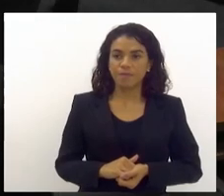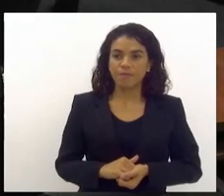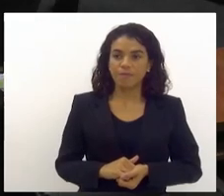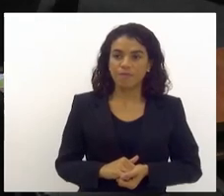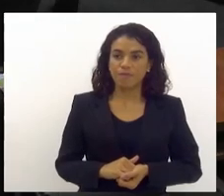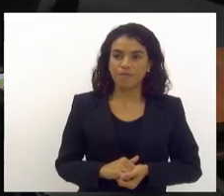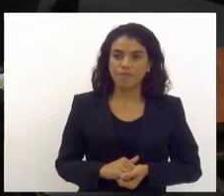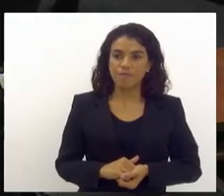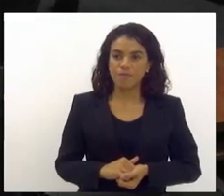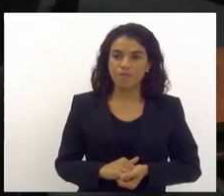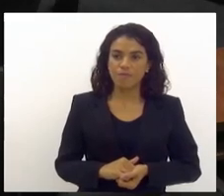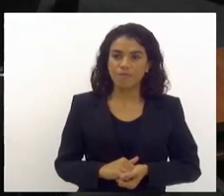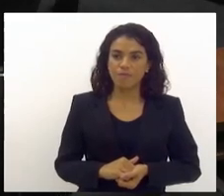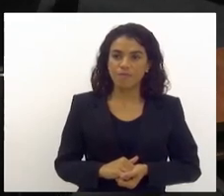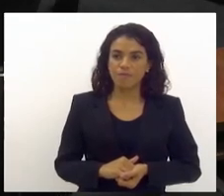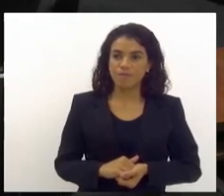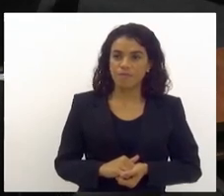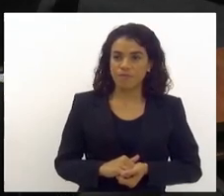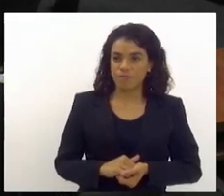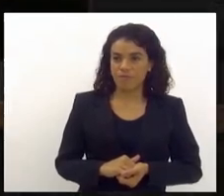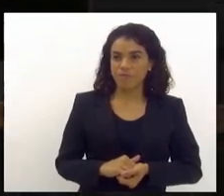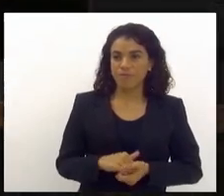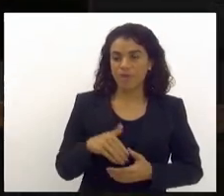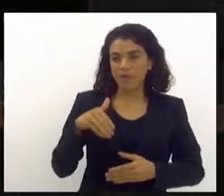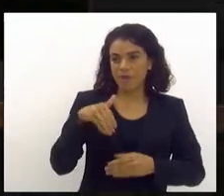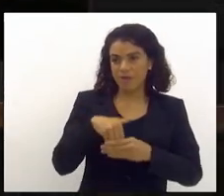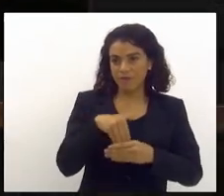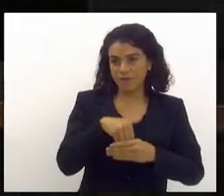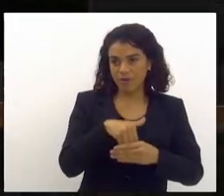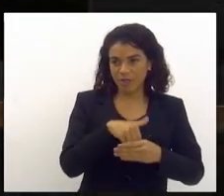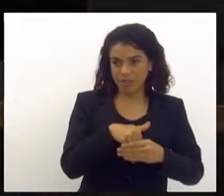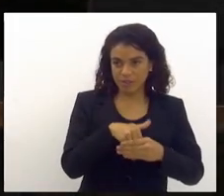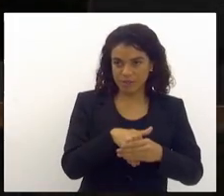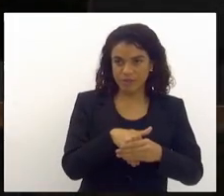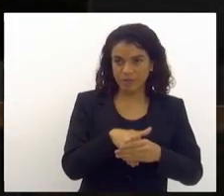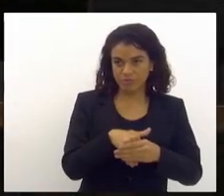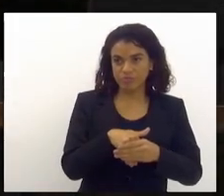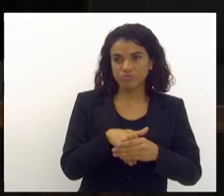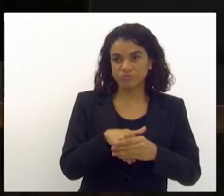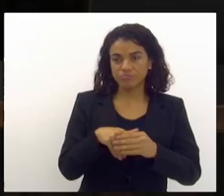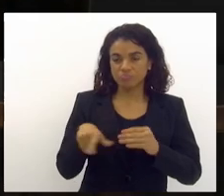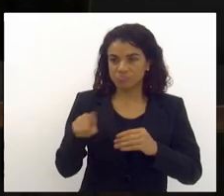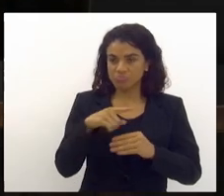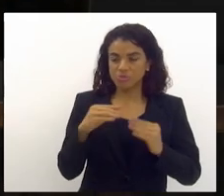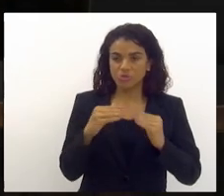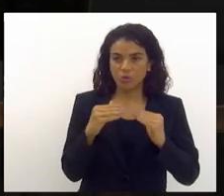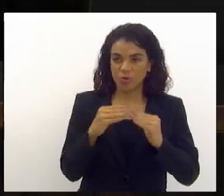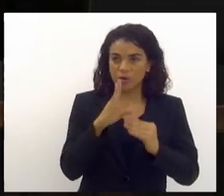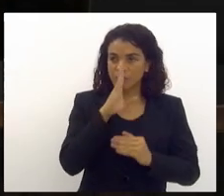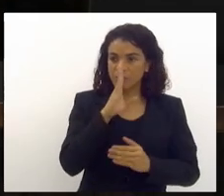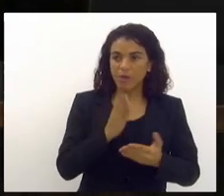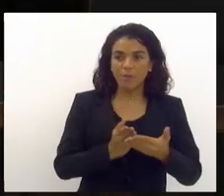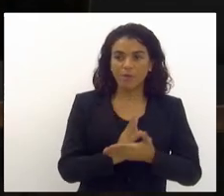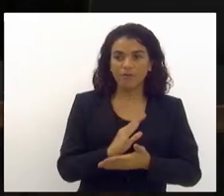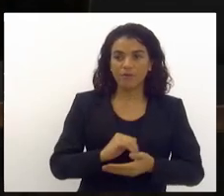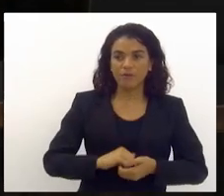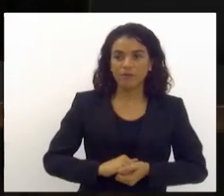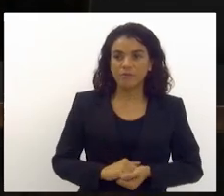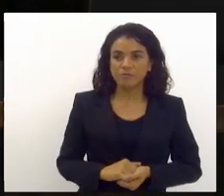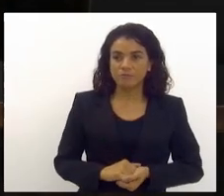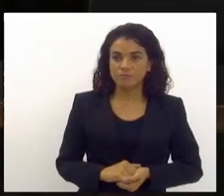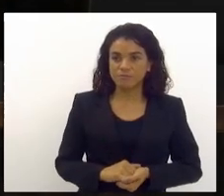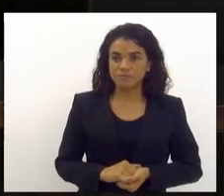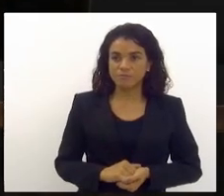Favorável ao destaque, né? Em votação, destaque. Senhores que aprovam, permaneçam como estão. Aprovado.